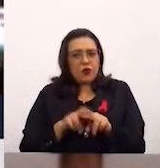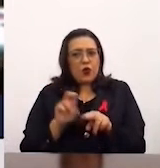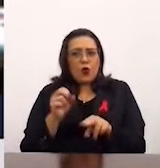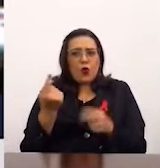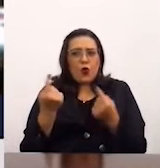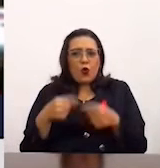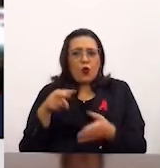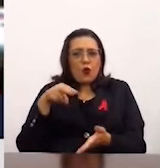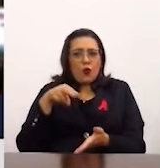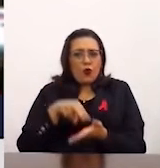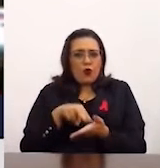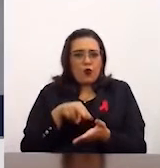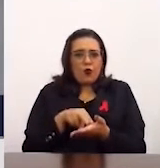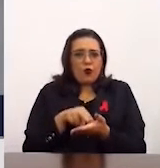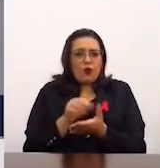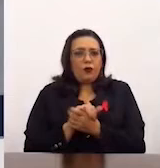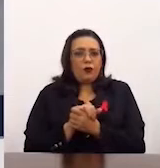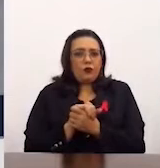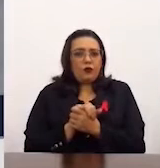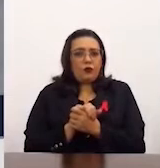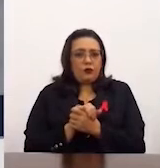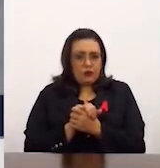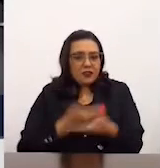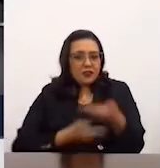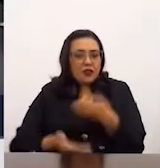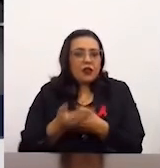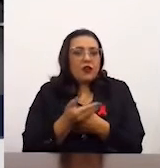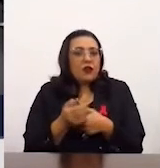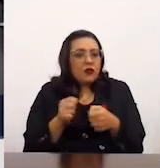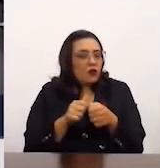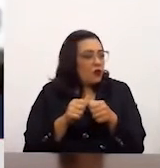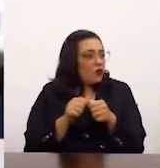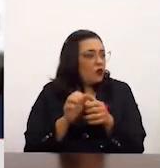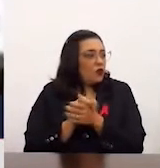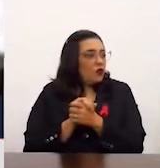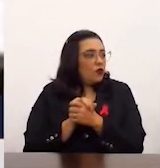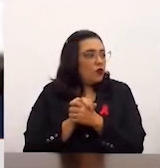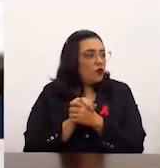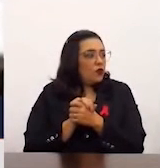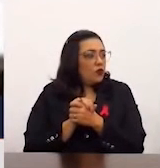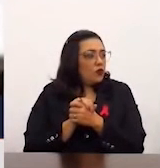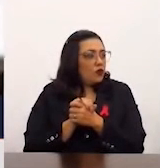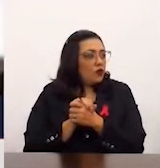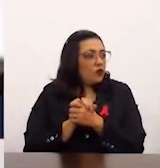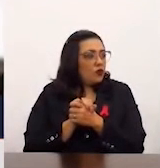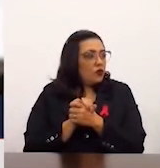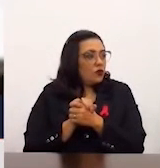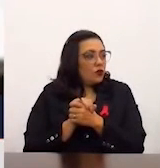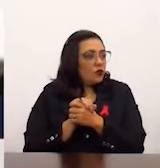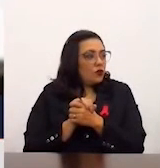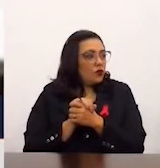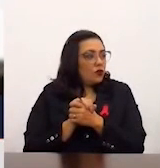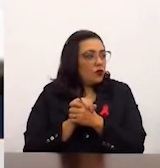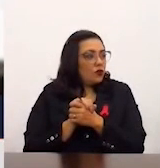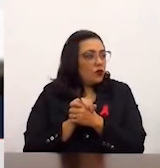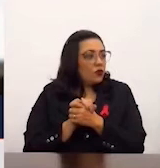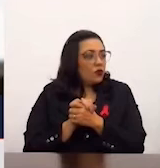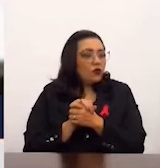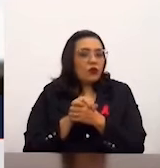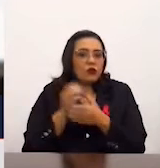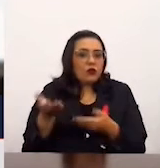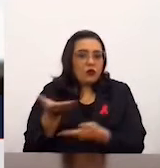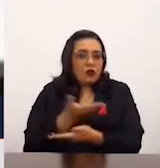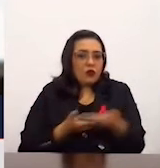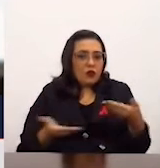os projetos votados e aprovados pelos parlamentares, um foi para a denominação de rua Helena Combinato